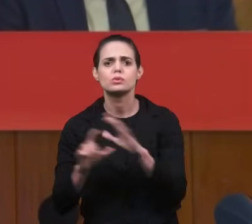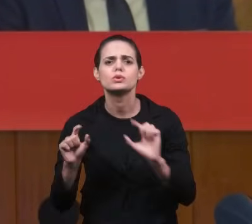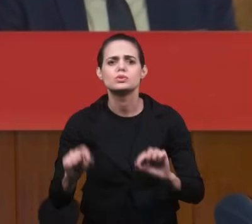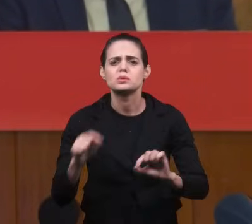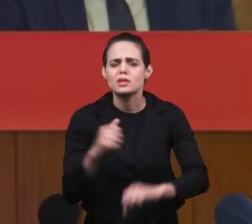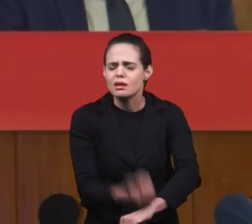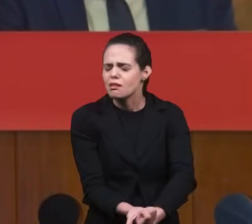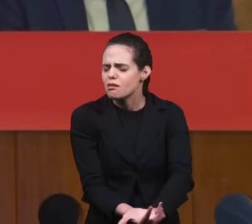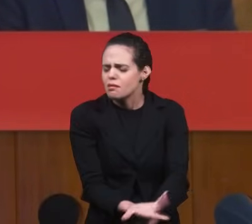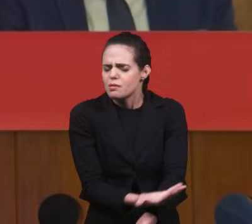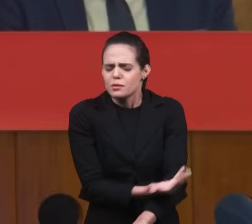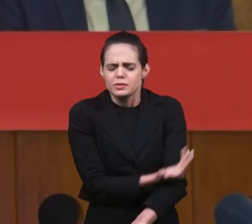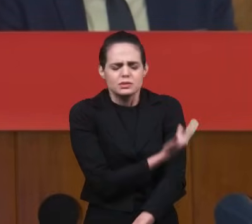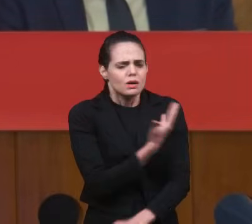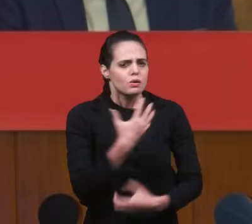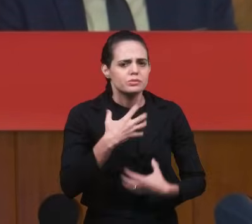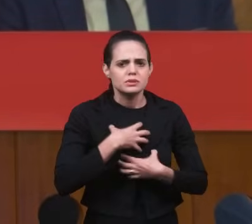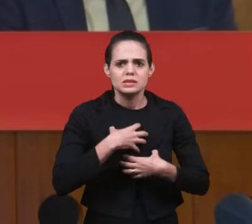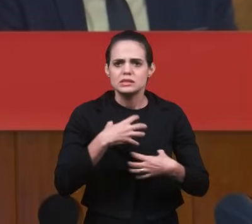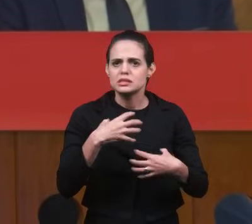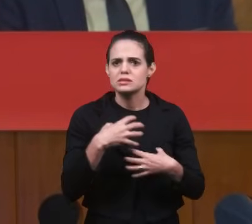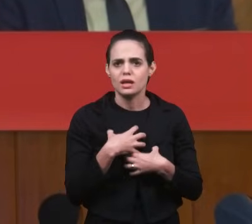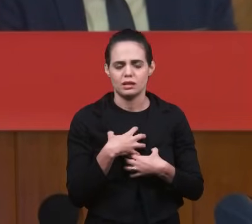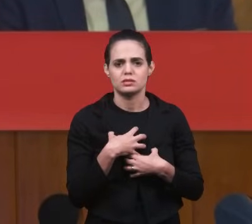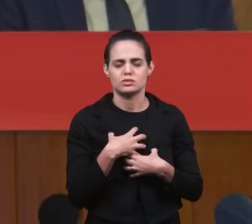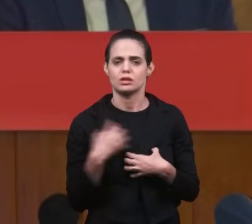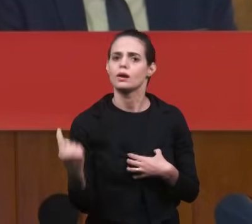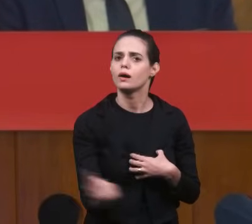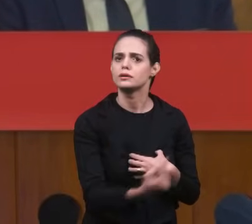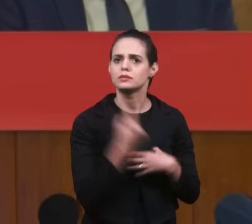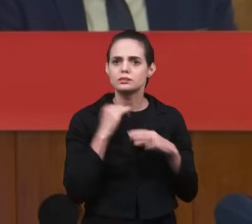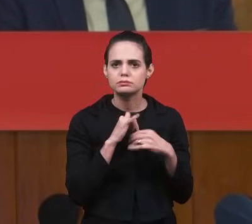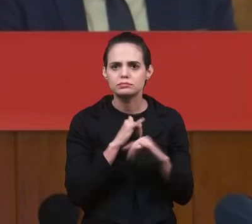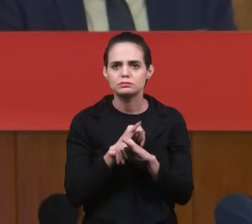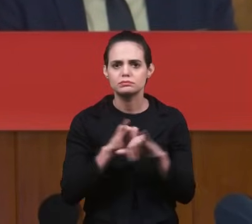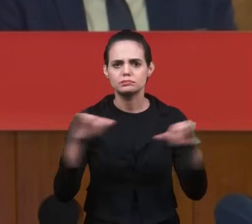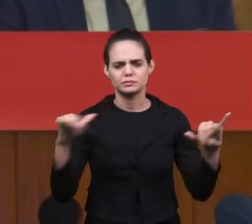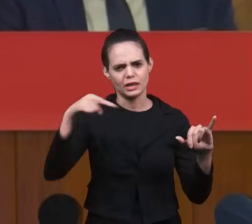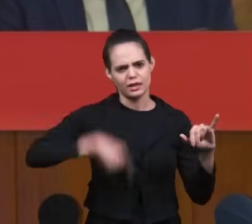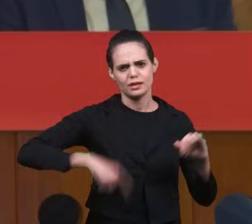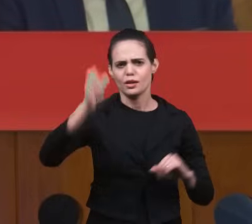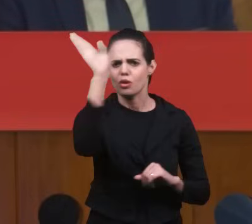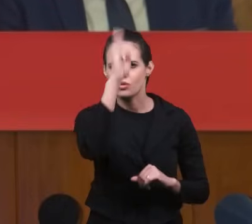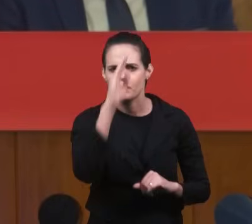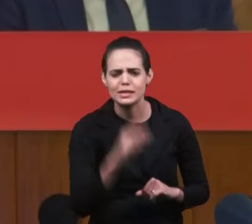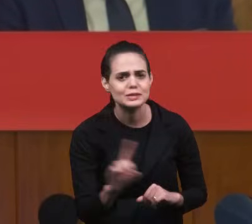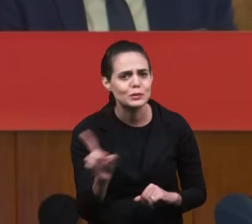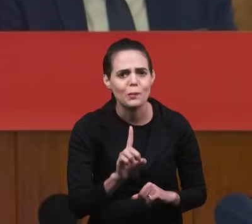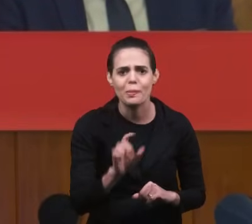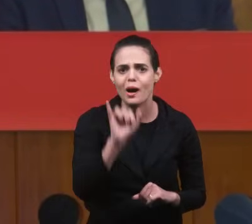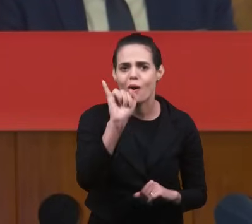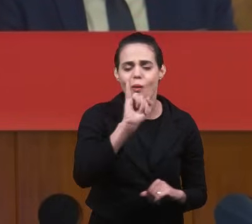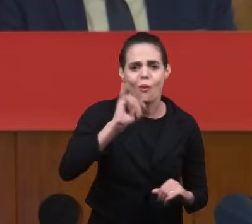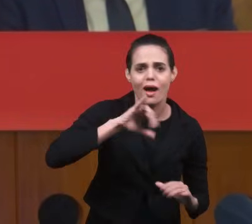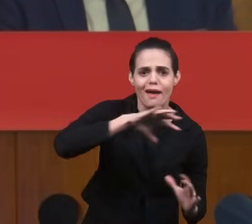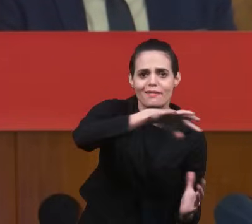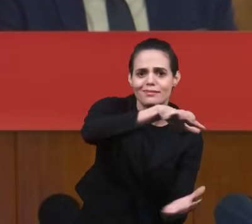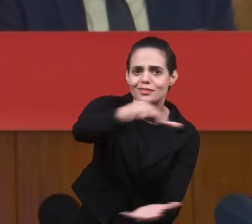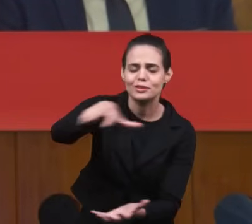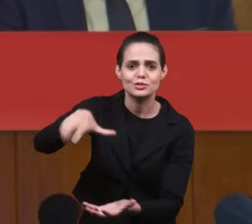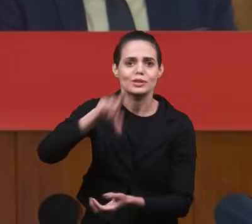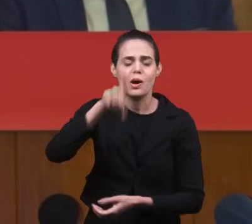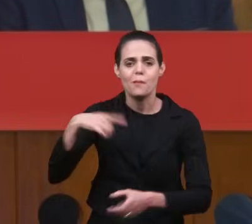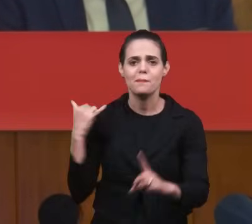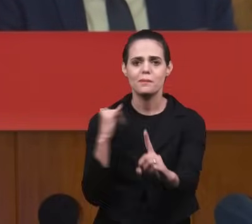emocionadas. Quando nós falamos isso, as pessoas, aqui no Brasil, não, é o mundo inteiro. Isso é